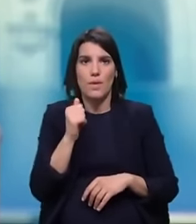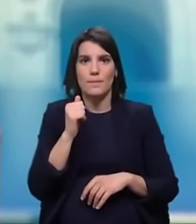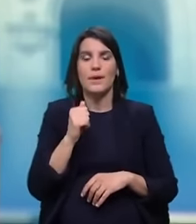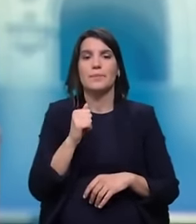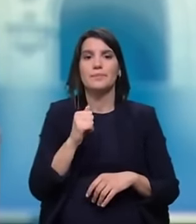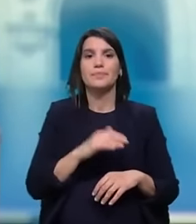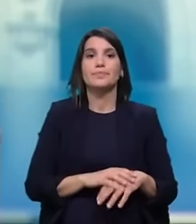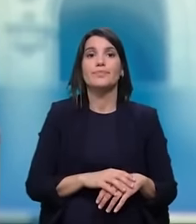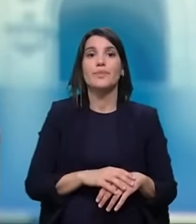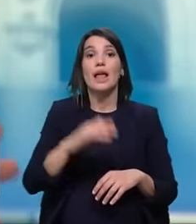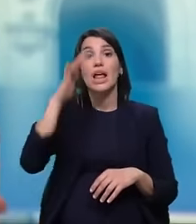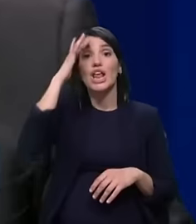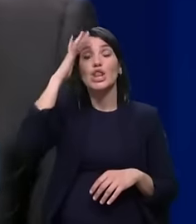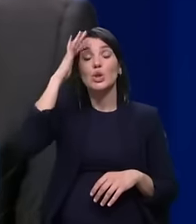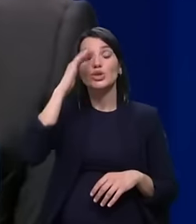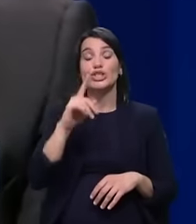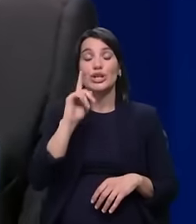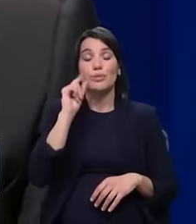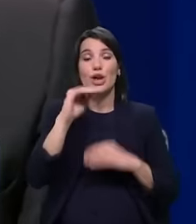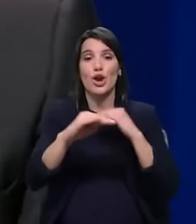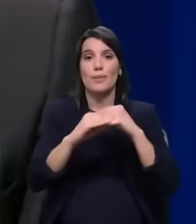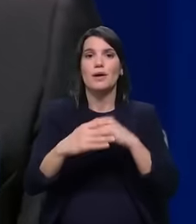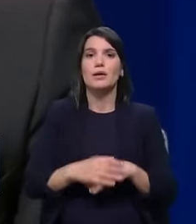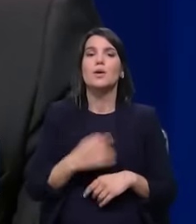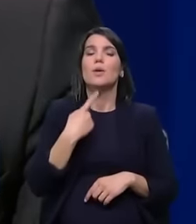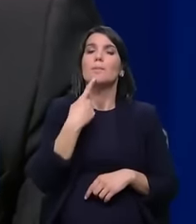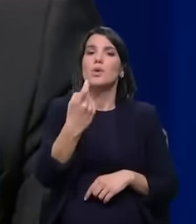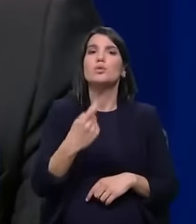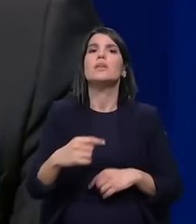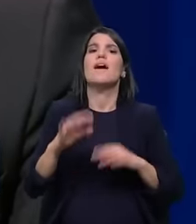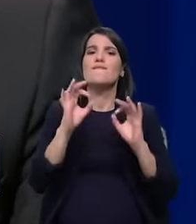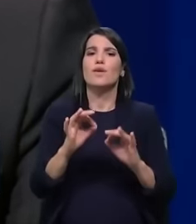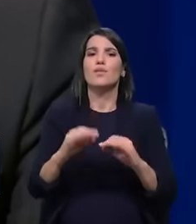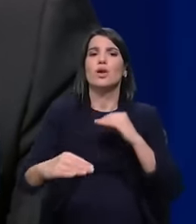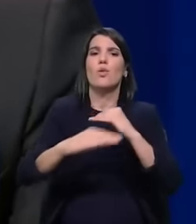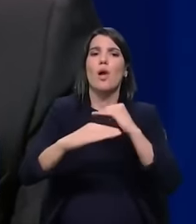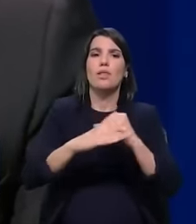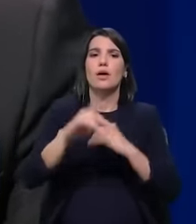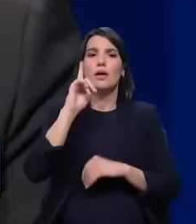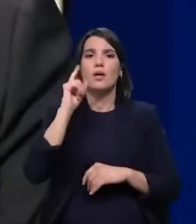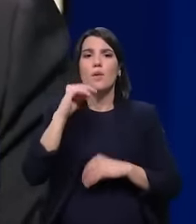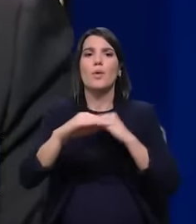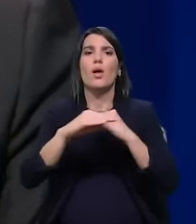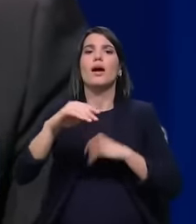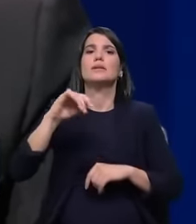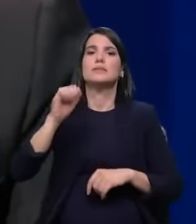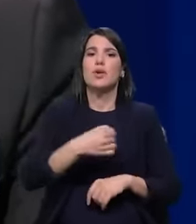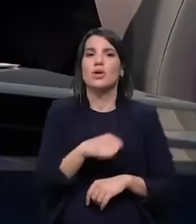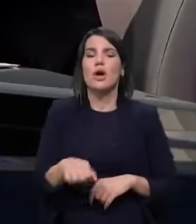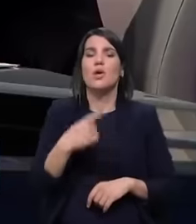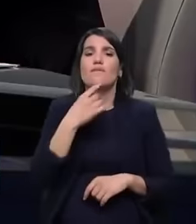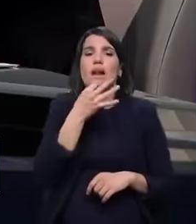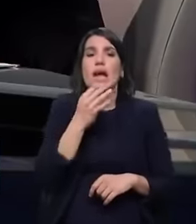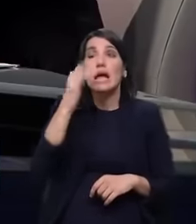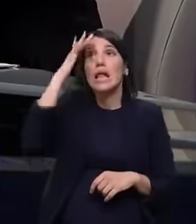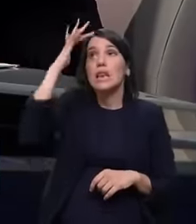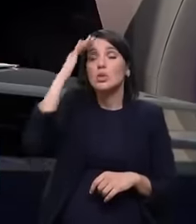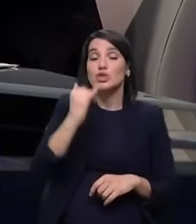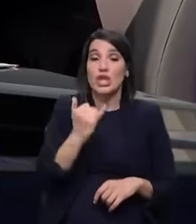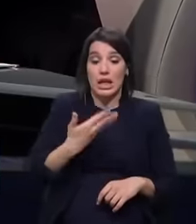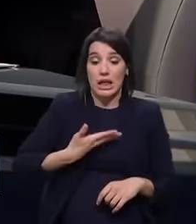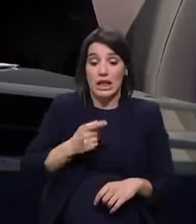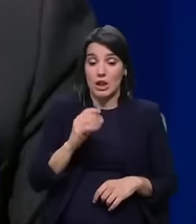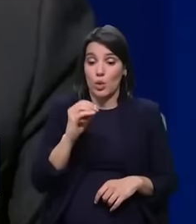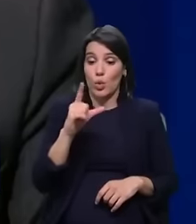de género. Eu quero que fique claro, é a favor ou não da igualdade de género. Evidente. Mas e depois explique-me o que é que entende por a ideologia de género que diz que